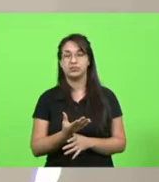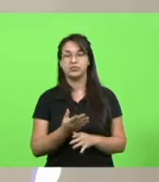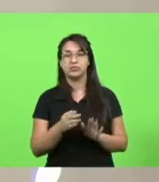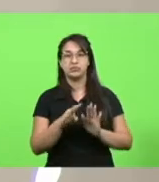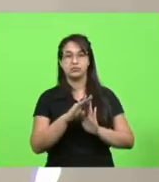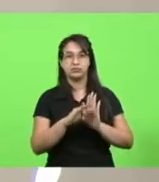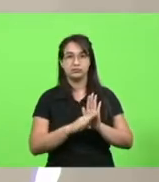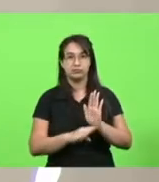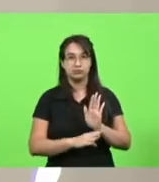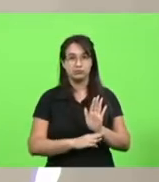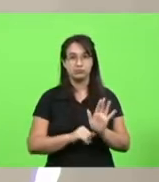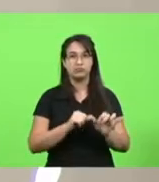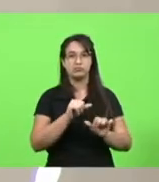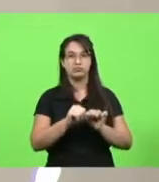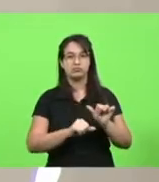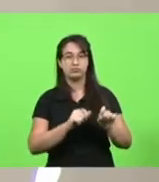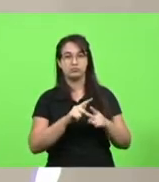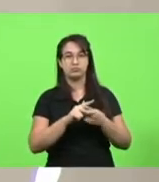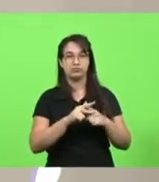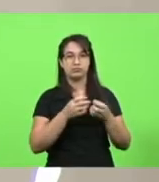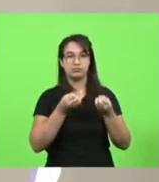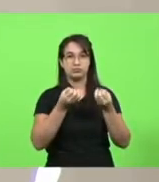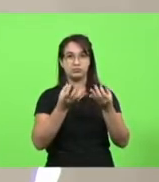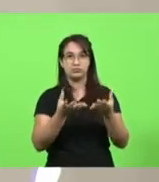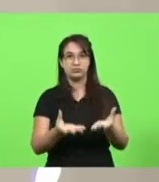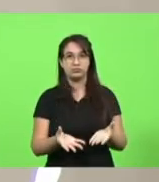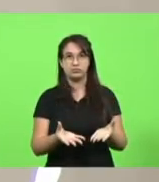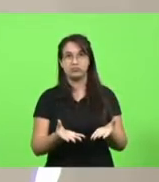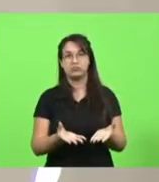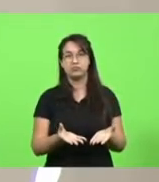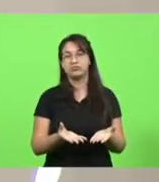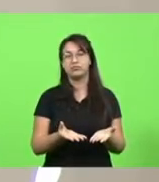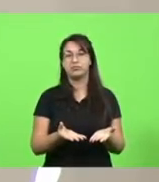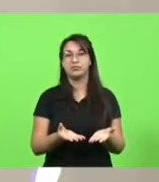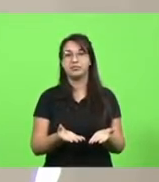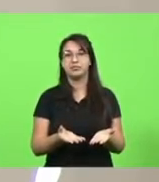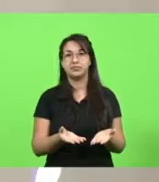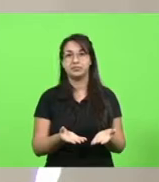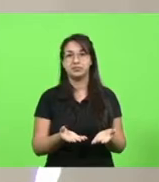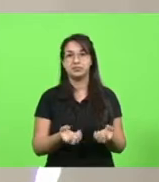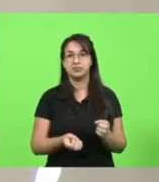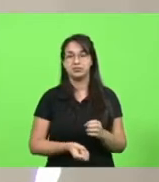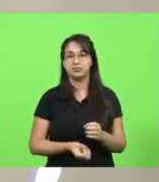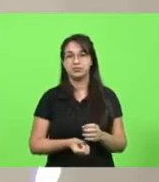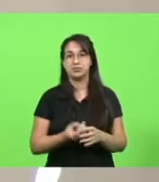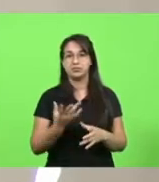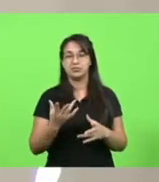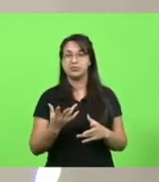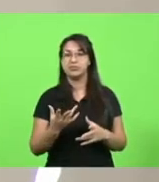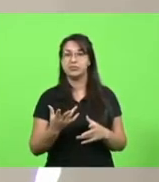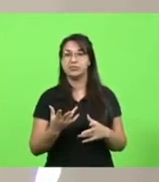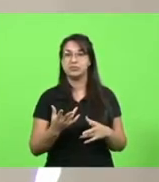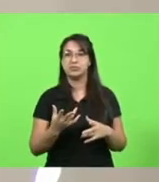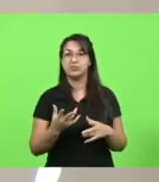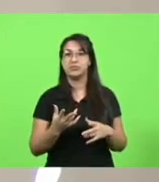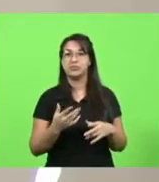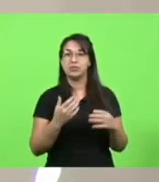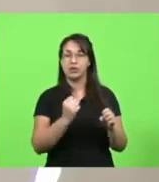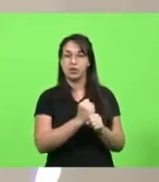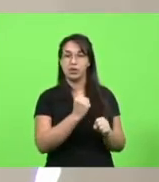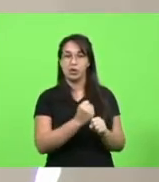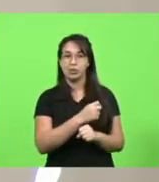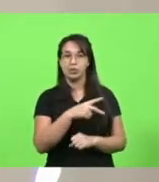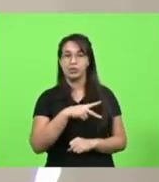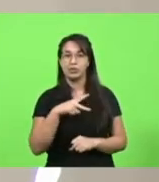manutenção, com entrega concomitante à inauguração da obra pública e adota outras providências, com